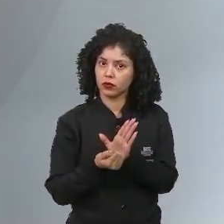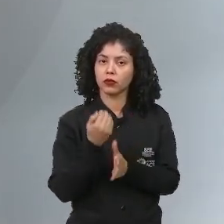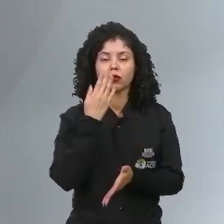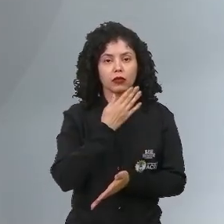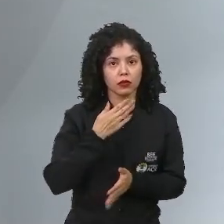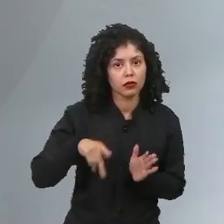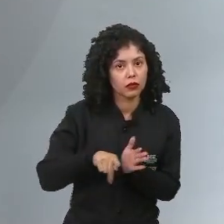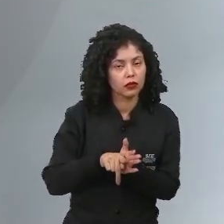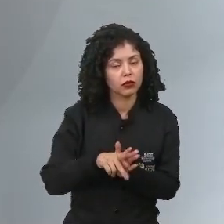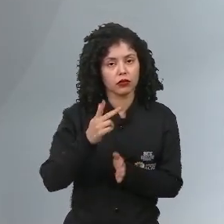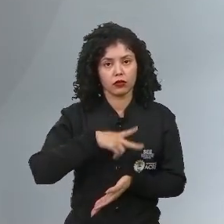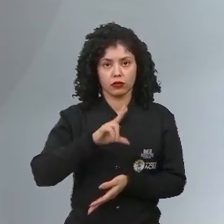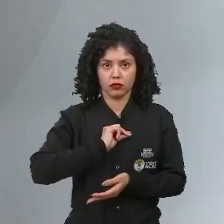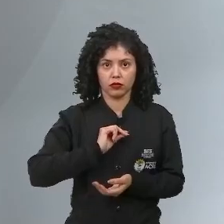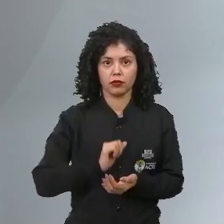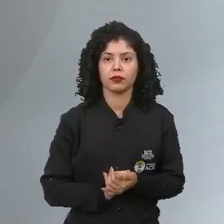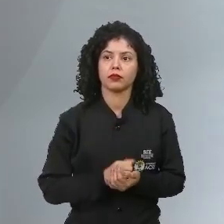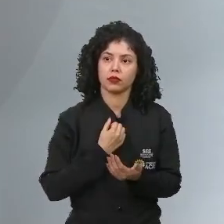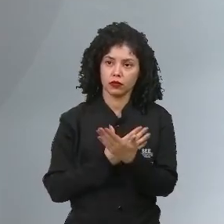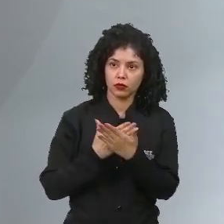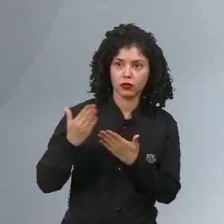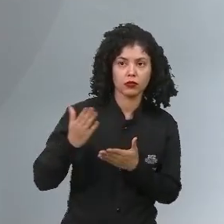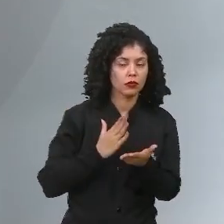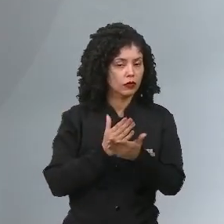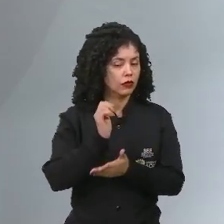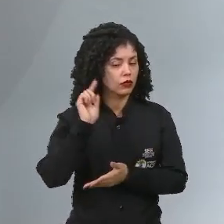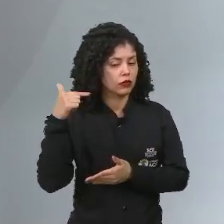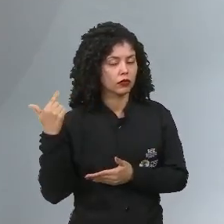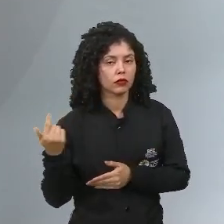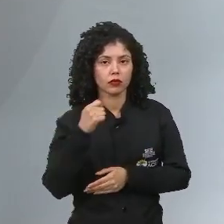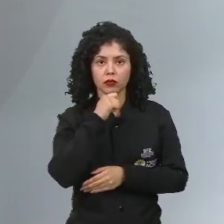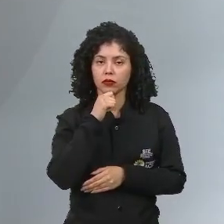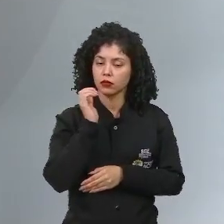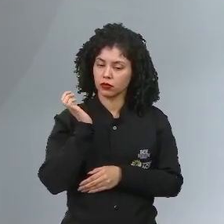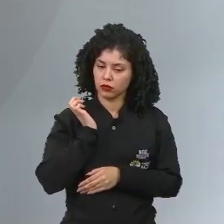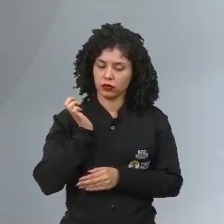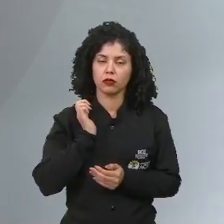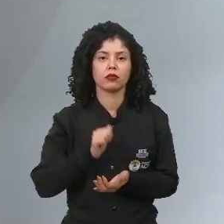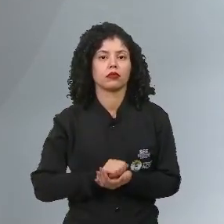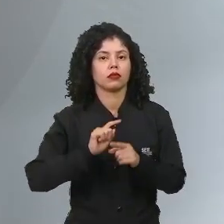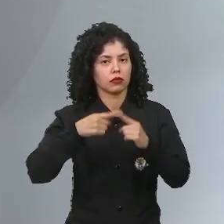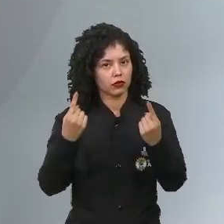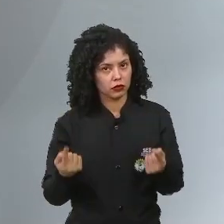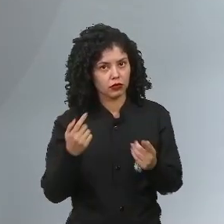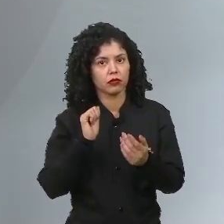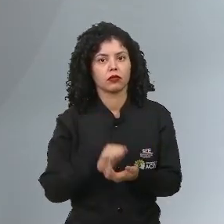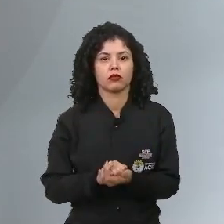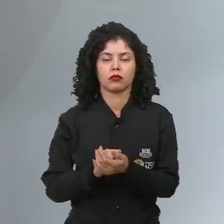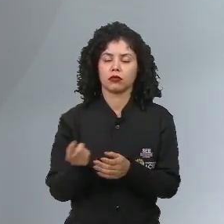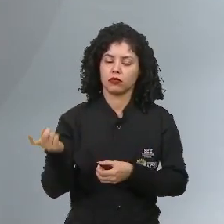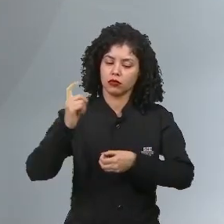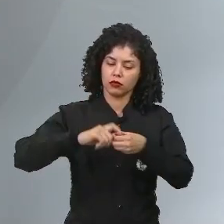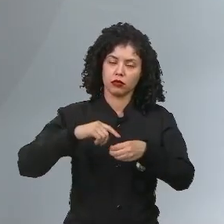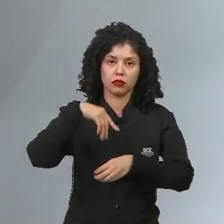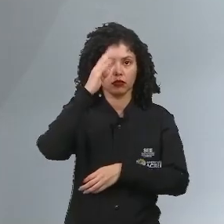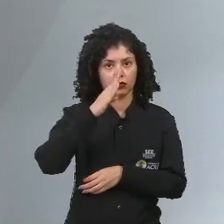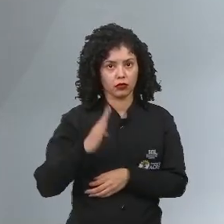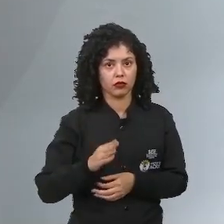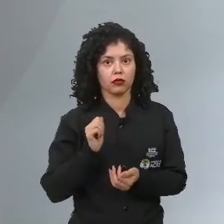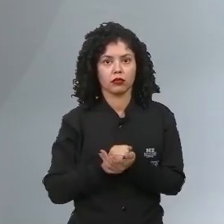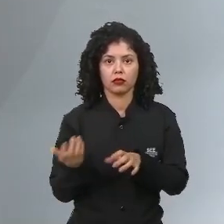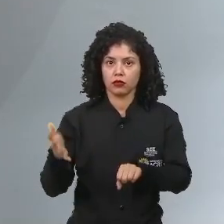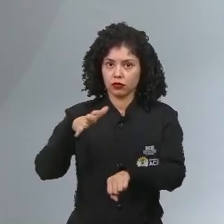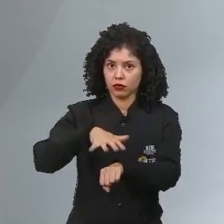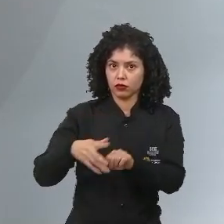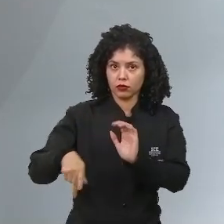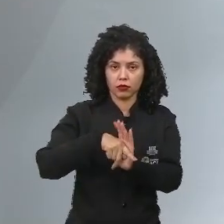riqueza assim para os portugueses, eles começam a buscar outras fontes de riqueza. Mais uma vez, ressaltando que o Brasil era uma colônia de exploração,